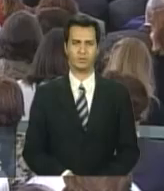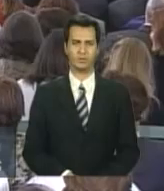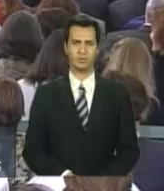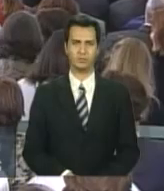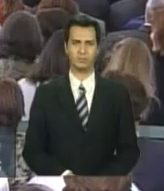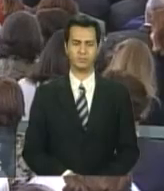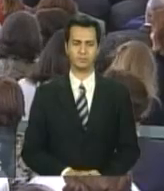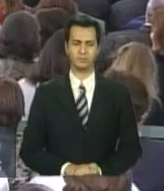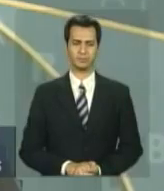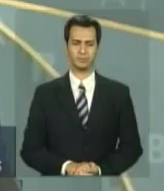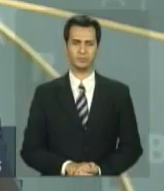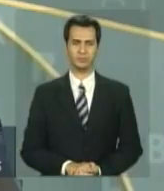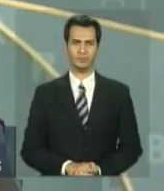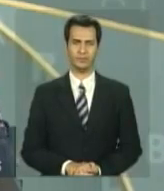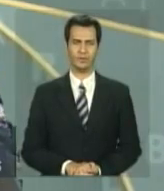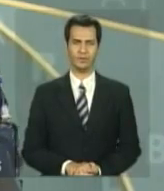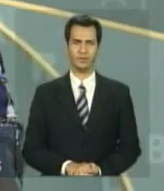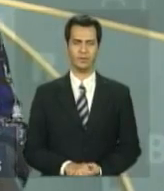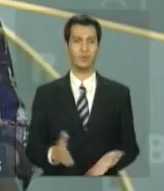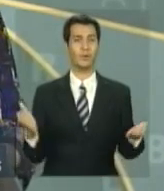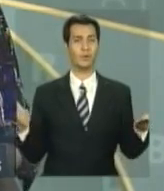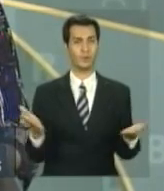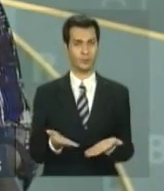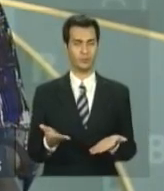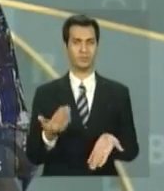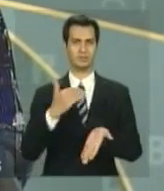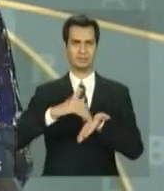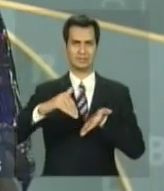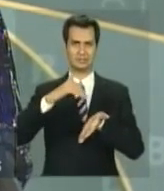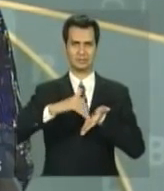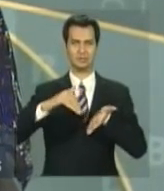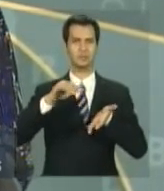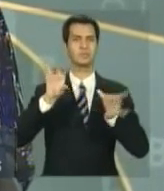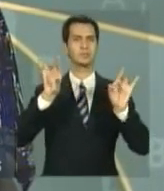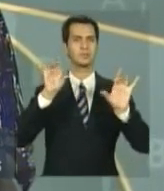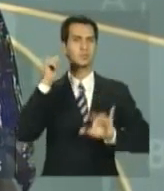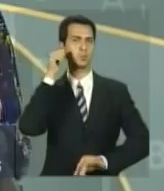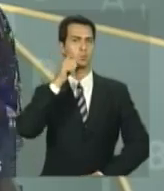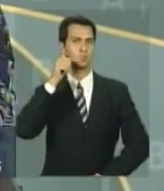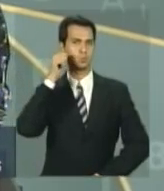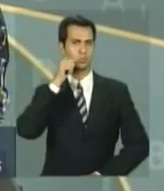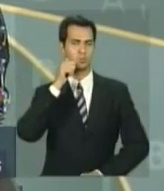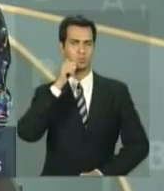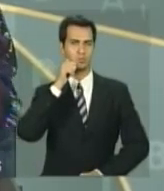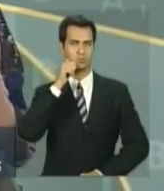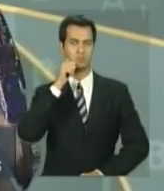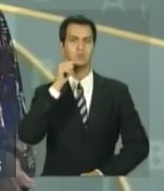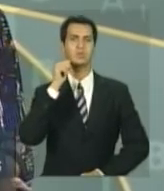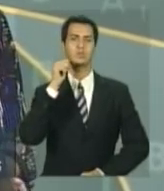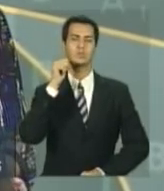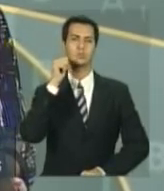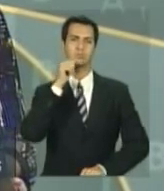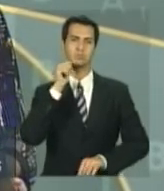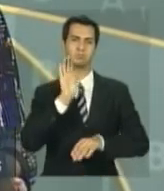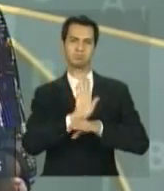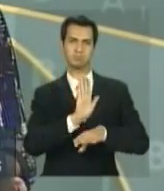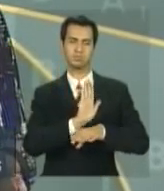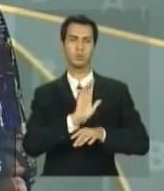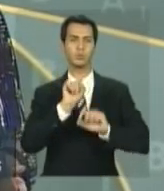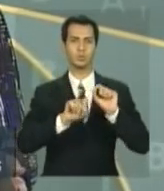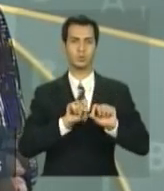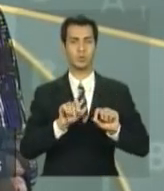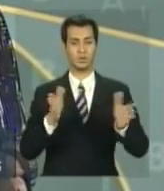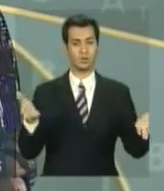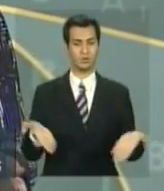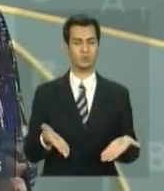Nós, hoje, estamos trocando o comando da Secretaria de Política para as Mulheres num momento, de fato, muito